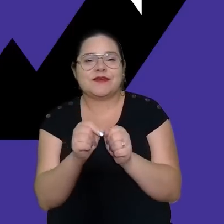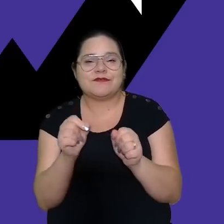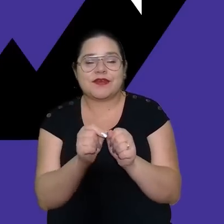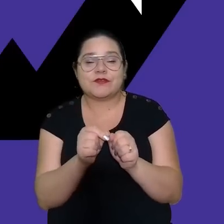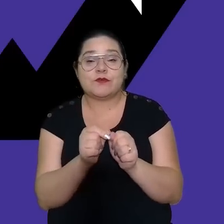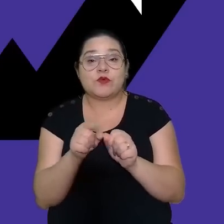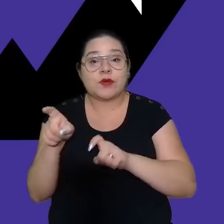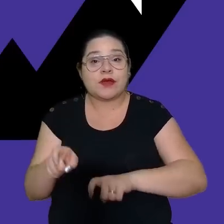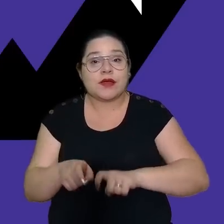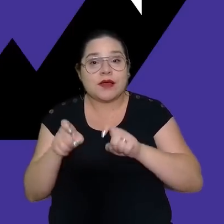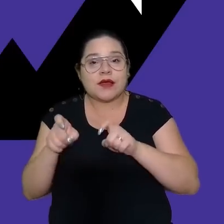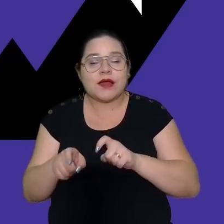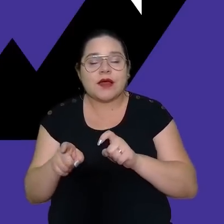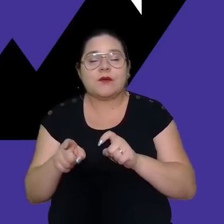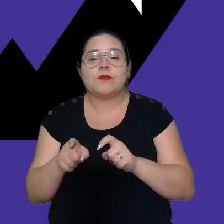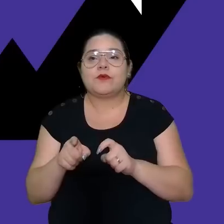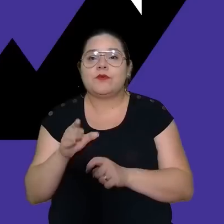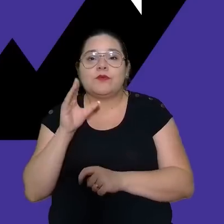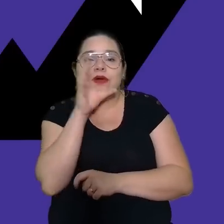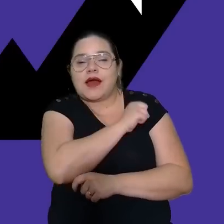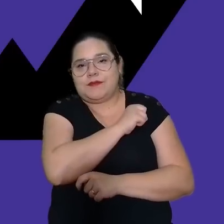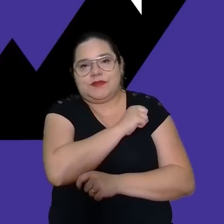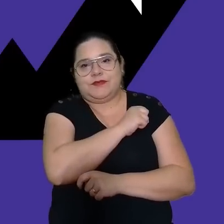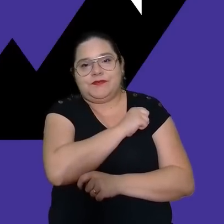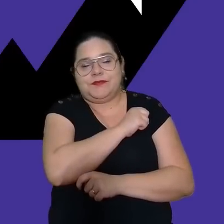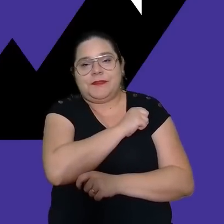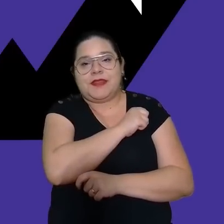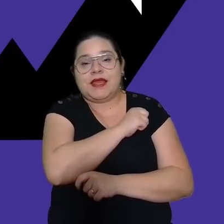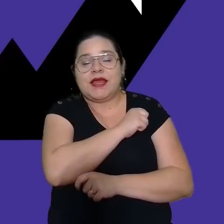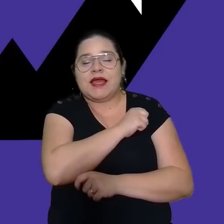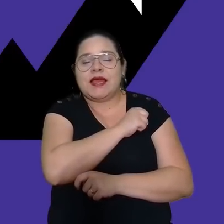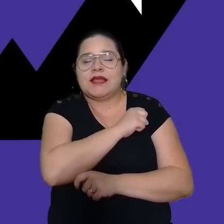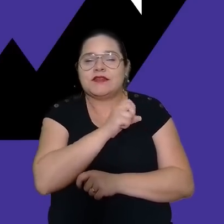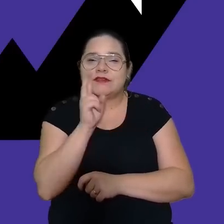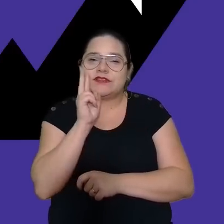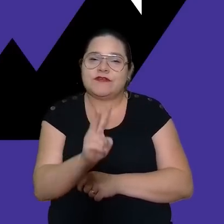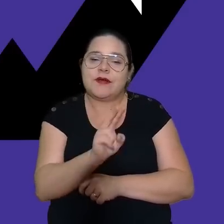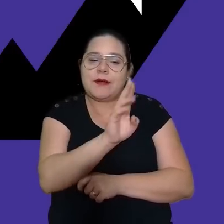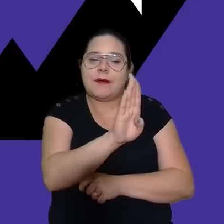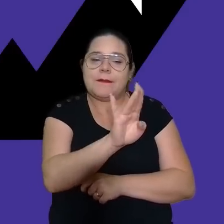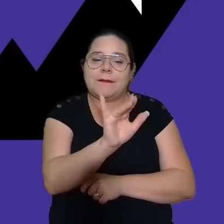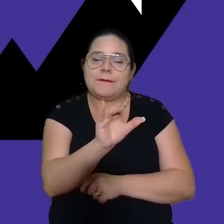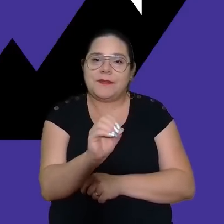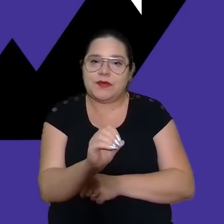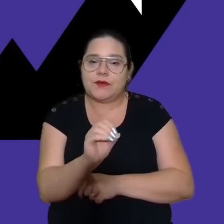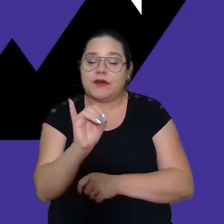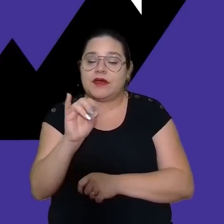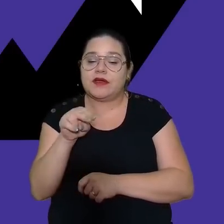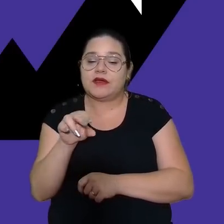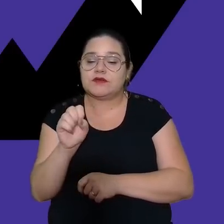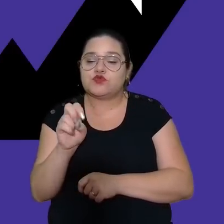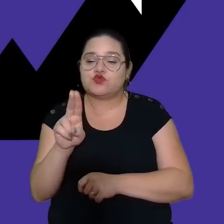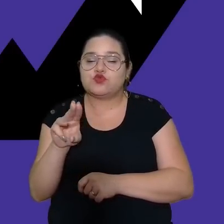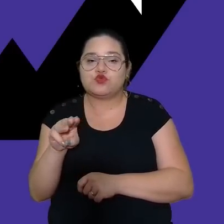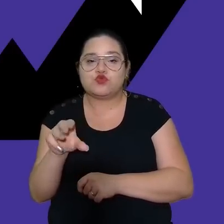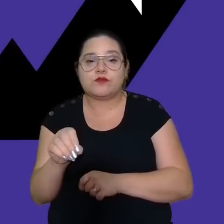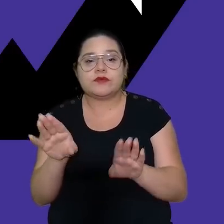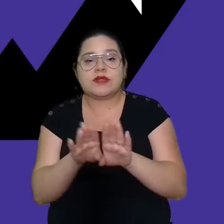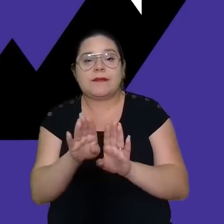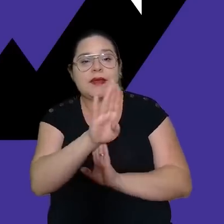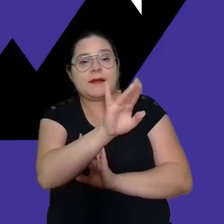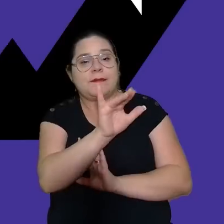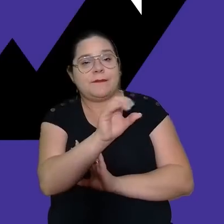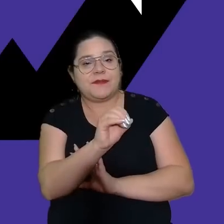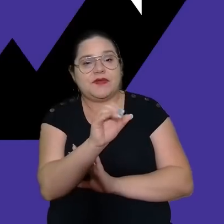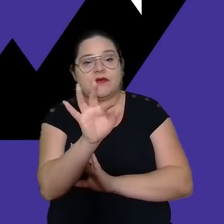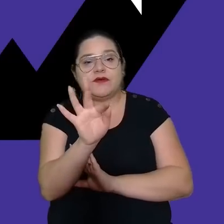velocidade muito alta. A gente vê um bioinsumo, por exemplo, não só também os biofertilizantes,